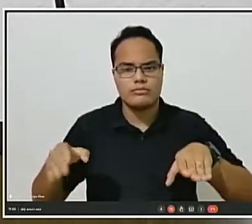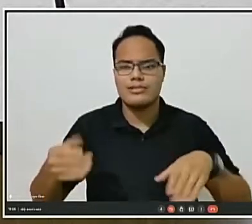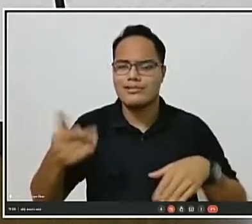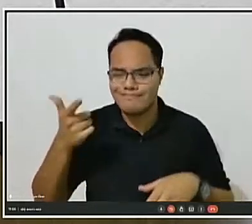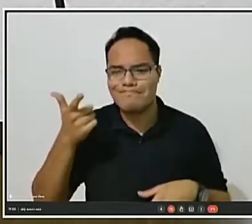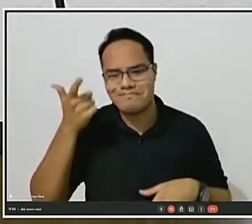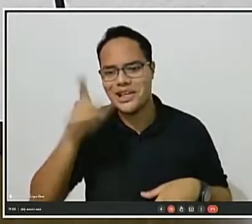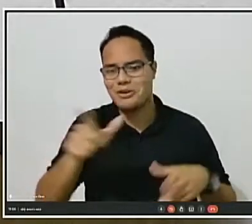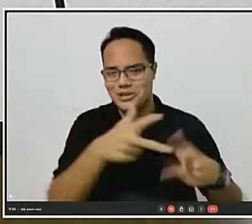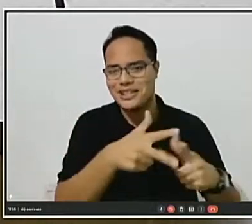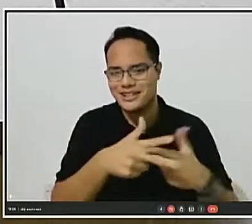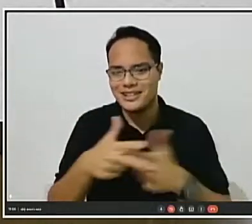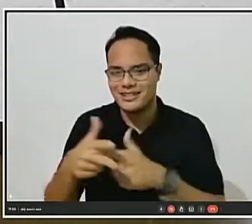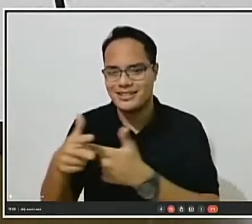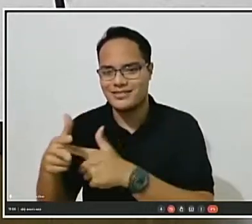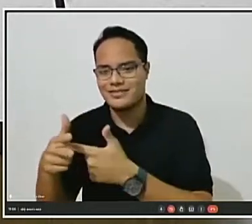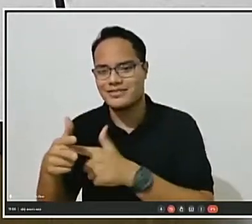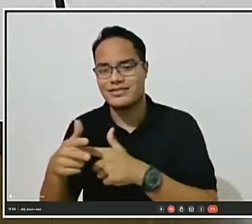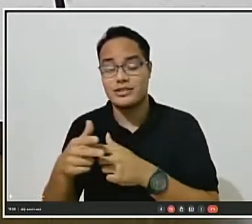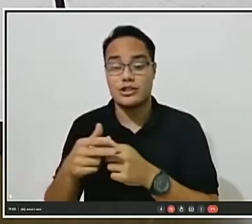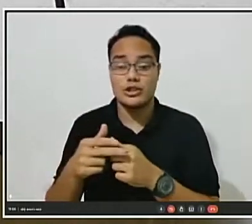com recurso da prefeitura.